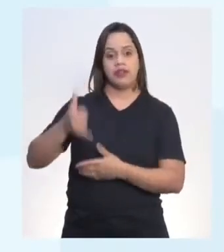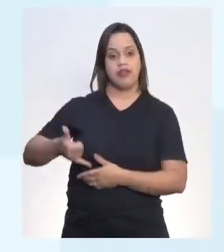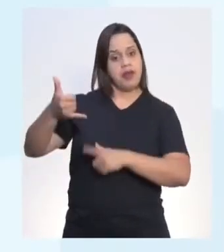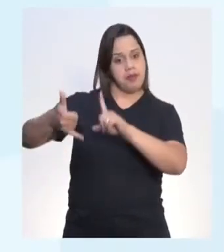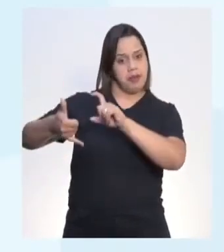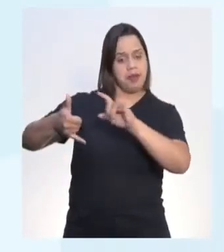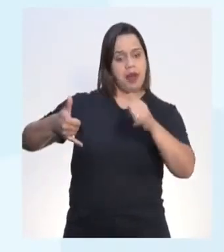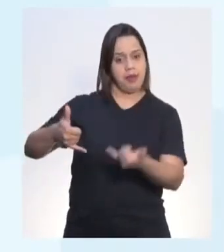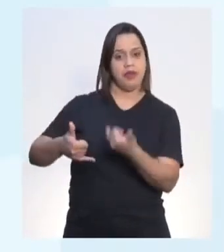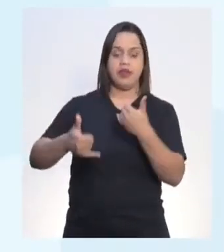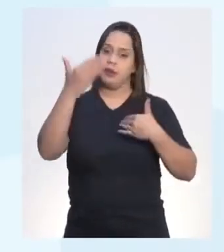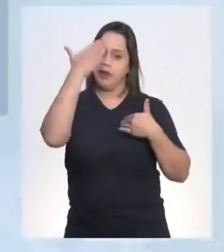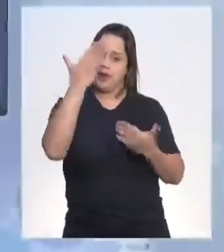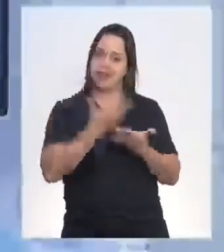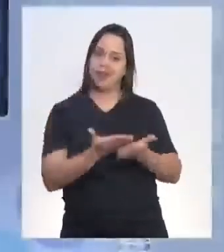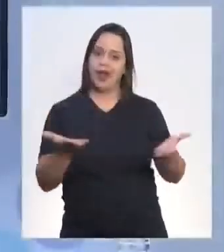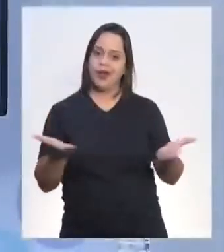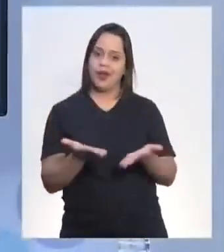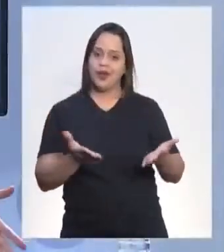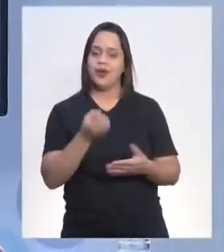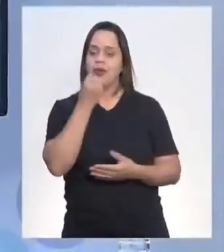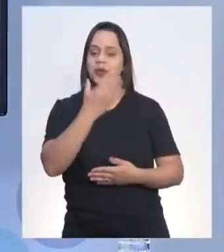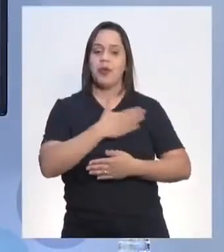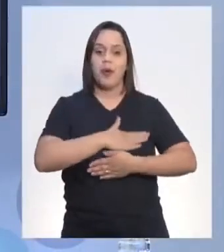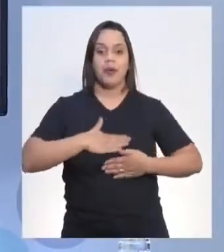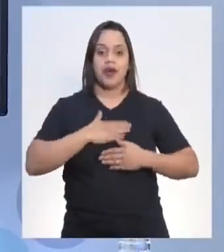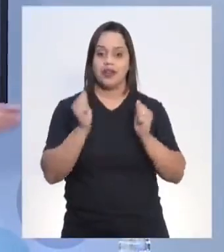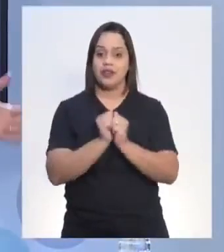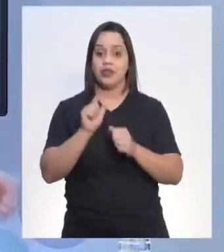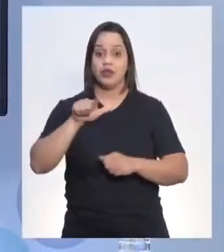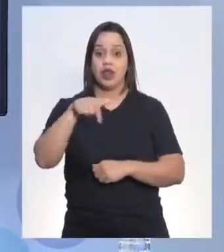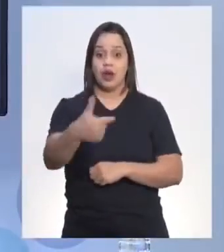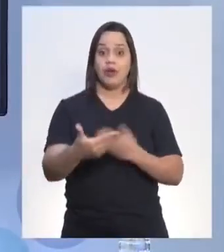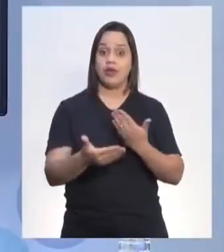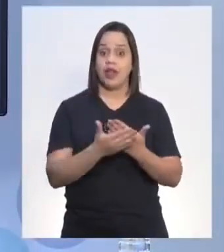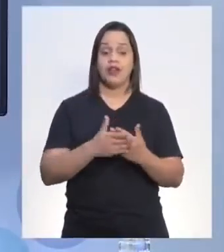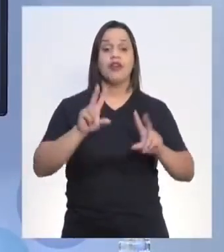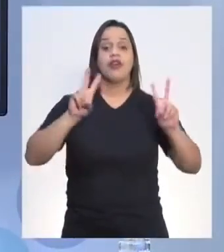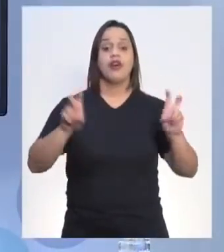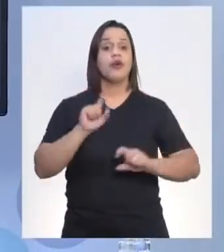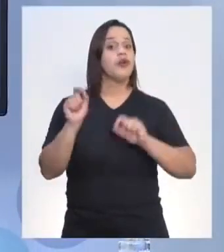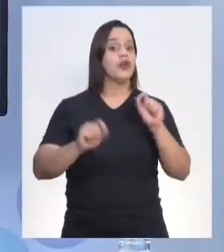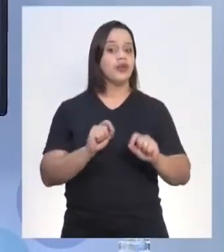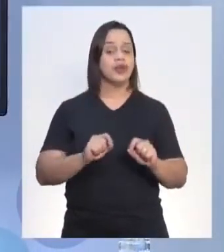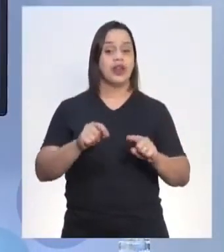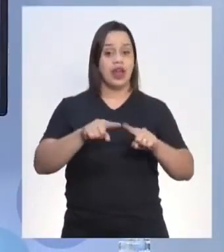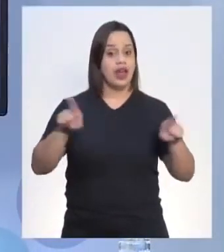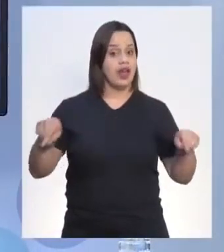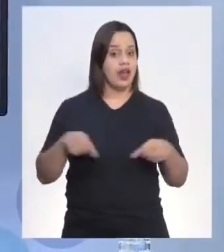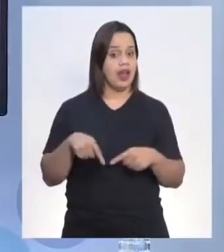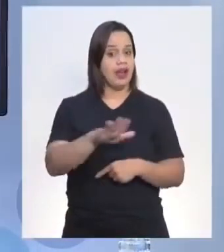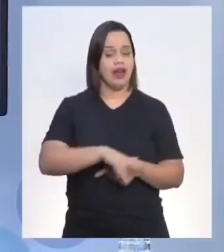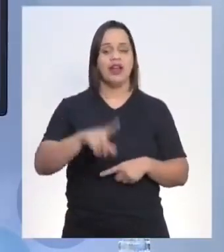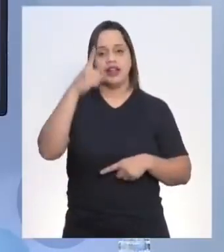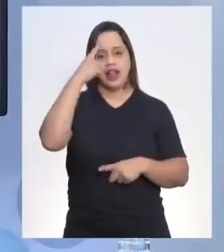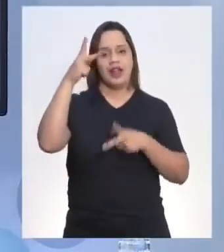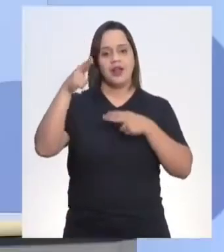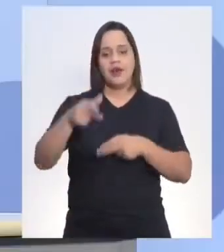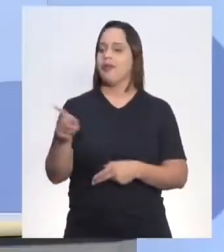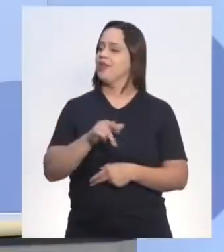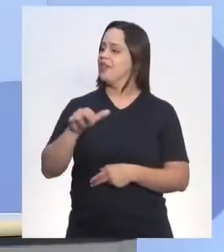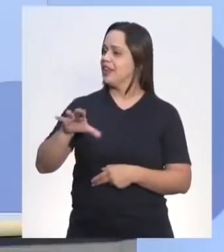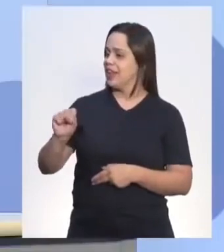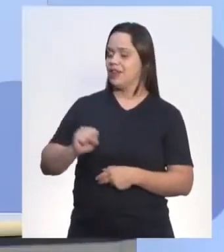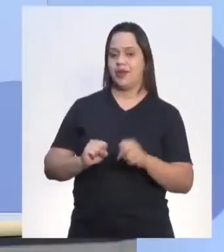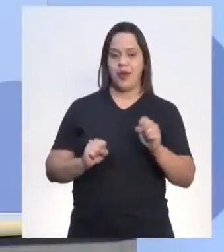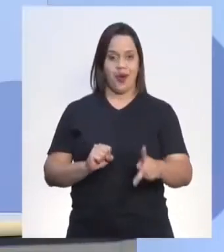print. Muito obrigado pela aula de hoje, foi um prazer. Próxima aula vamos falar sobre área, usando a mesma ideia. Professora Inês?